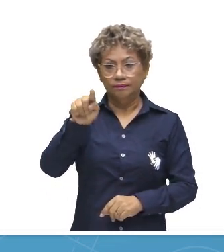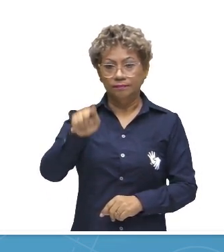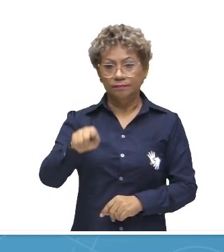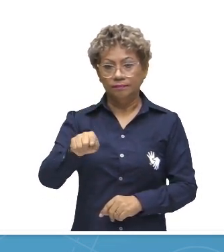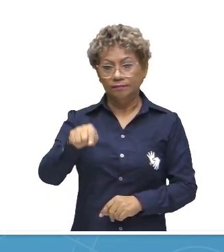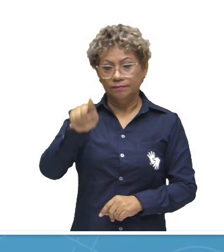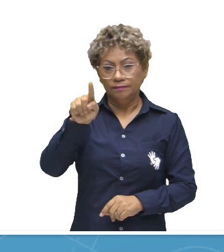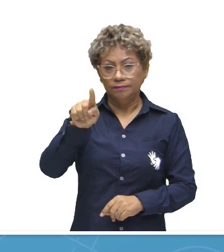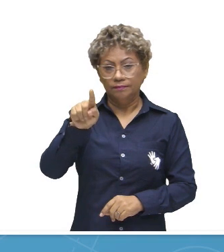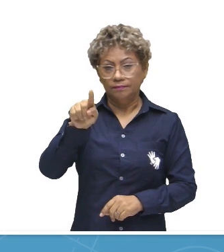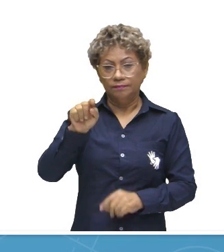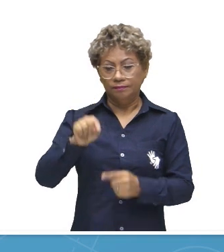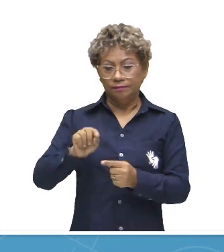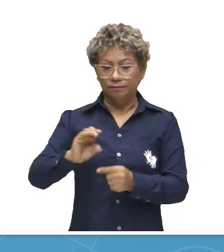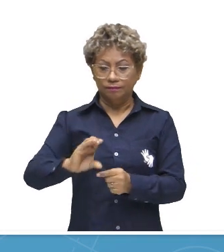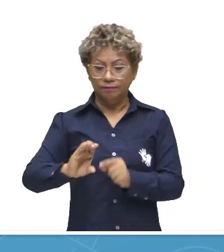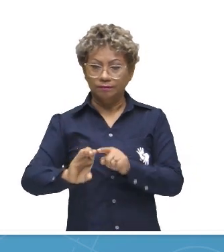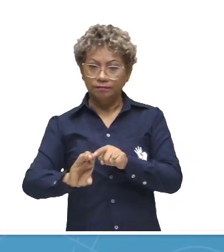Certo?